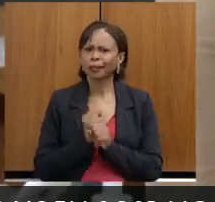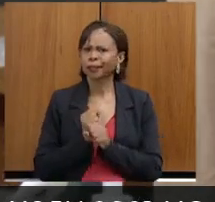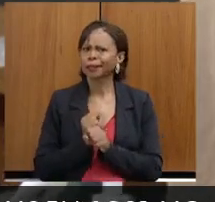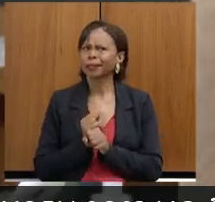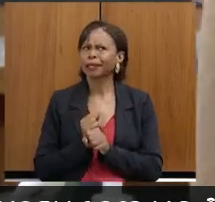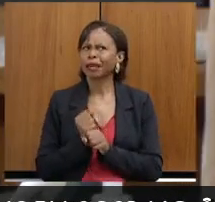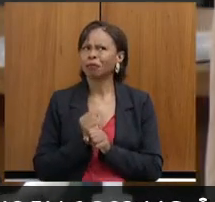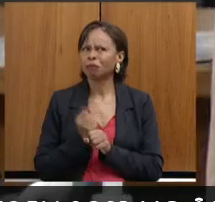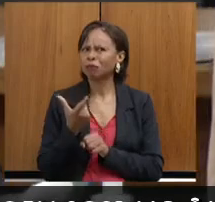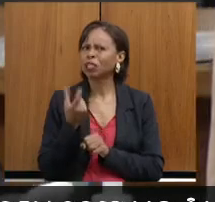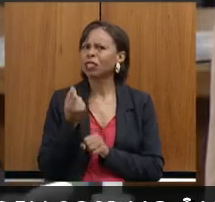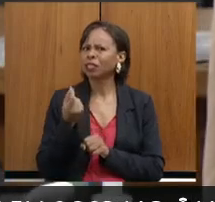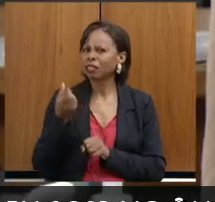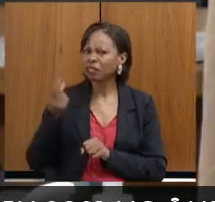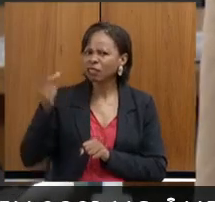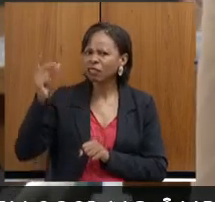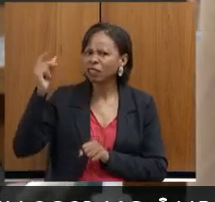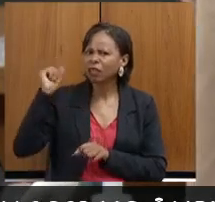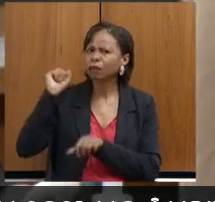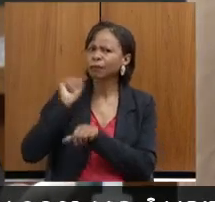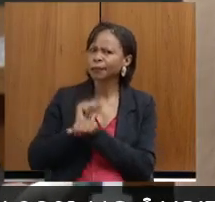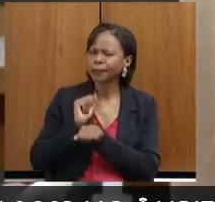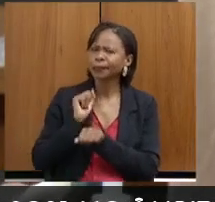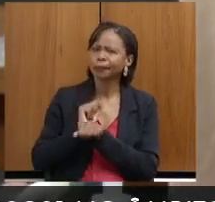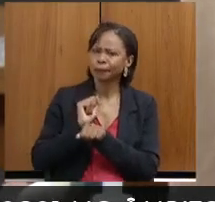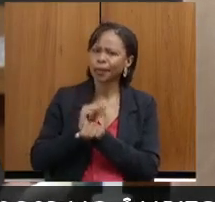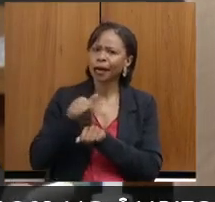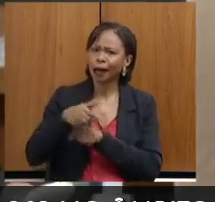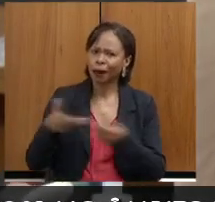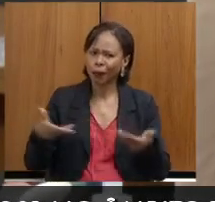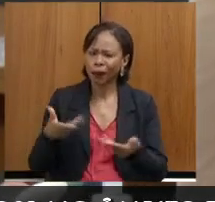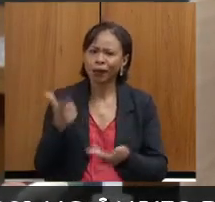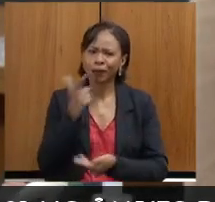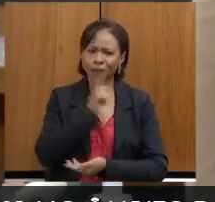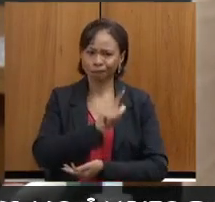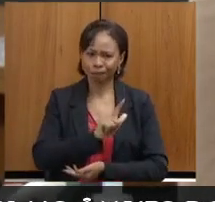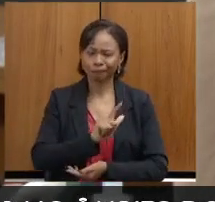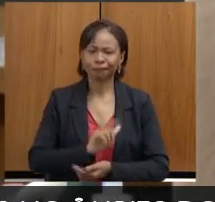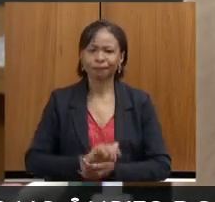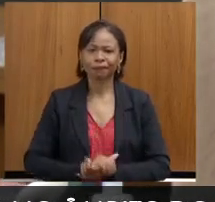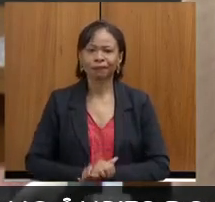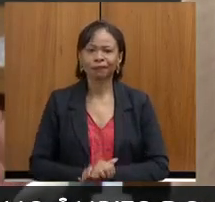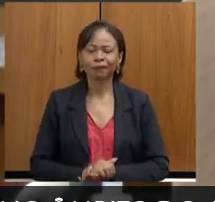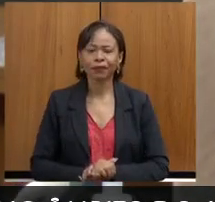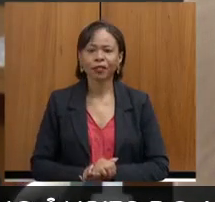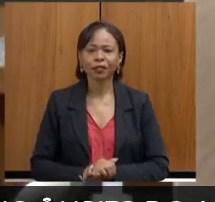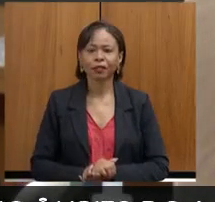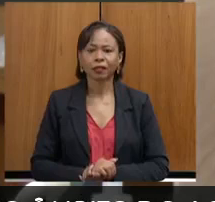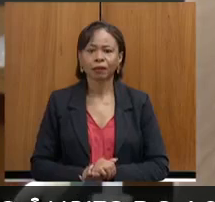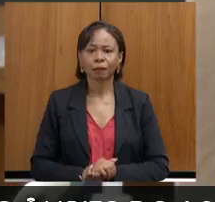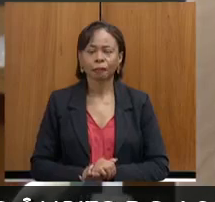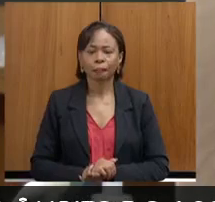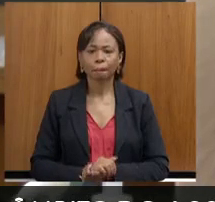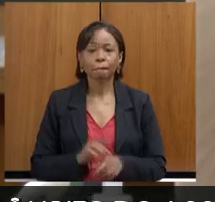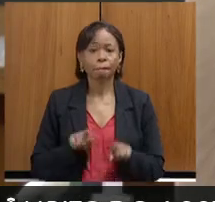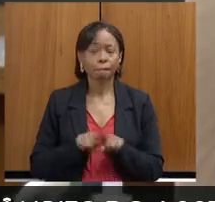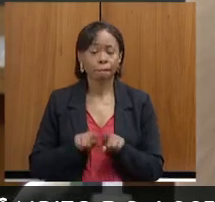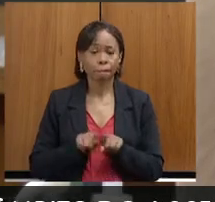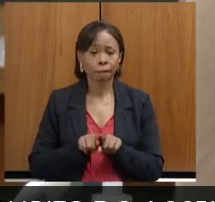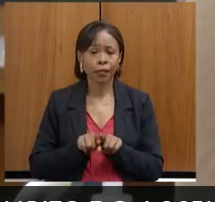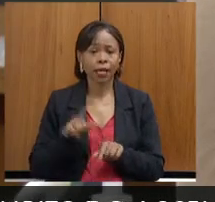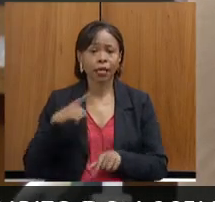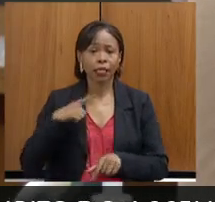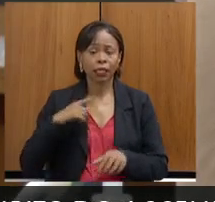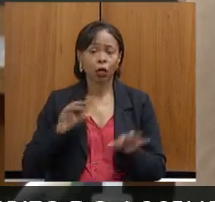anos e pode seguir por favor Aqui nós temos o projeto de